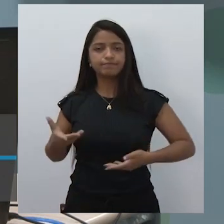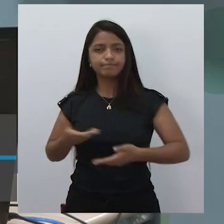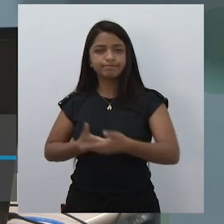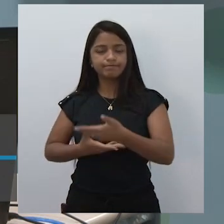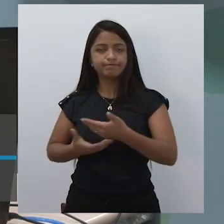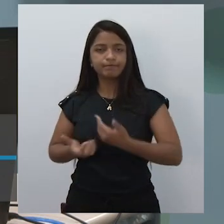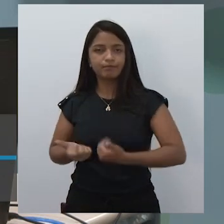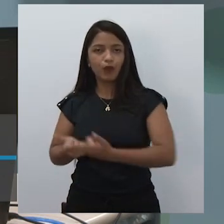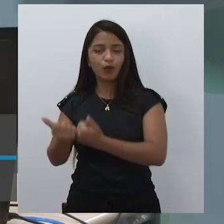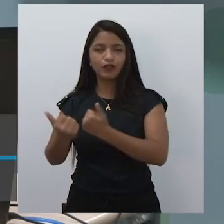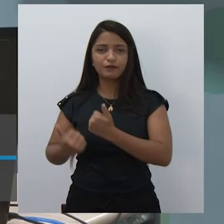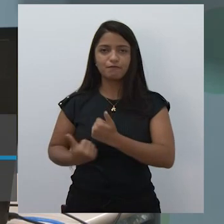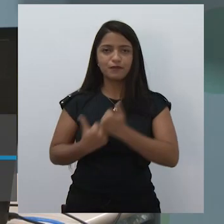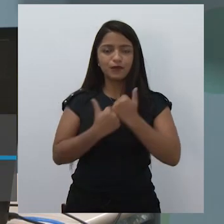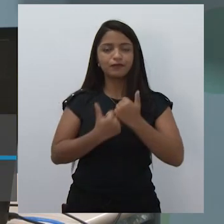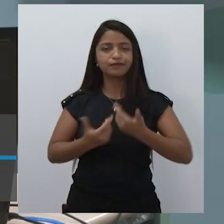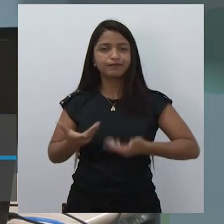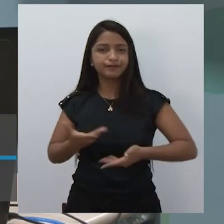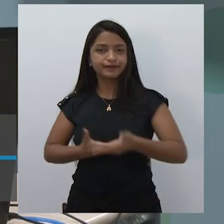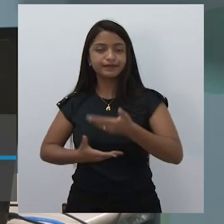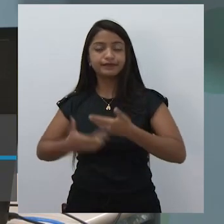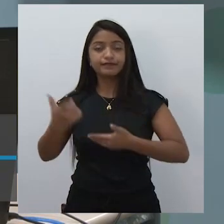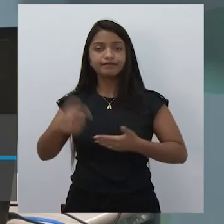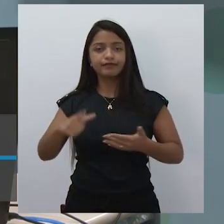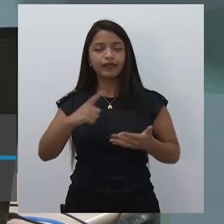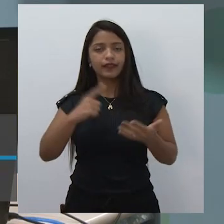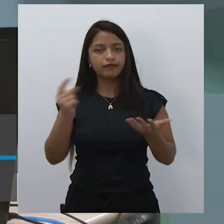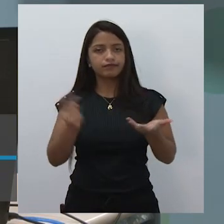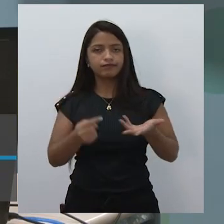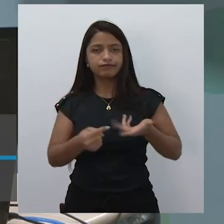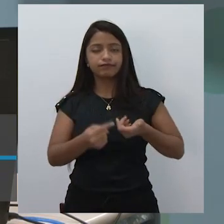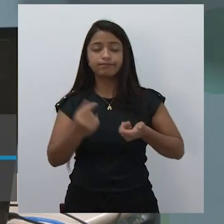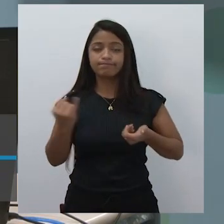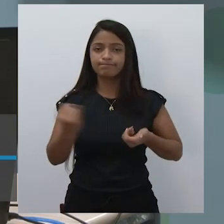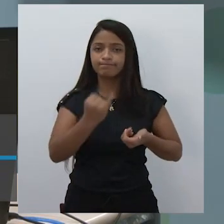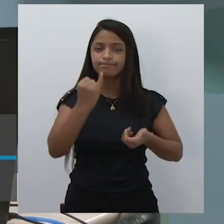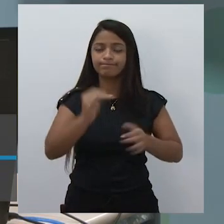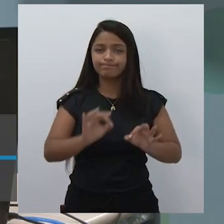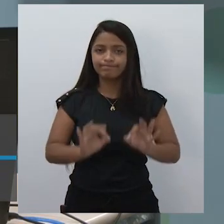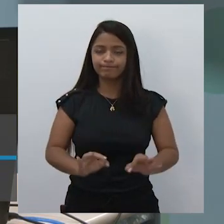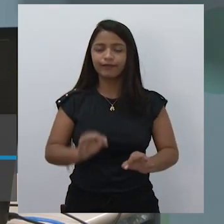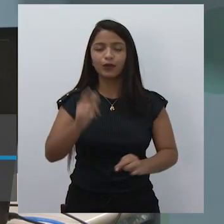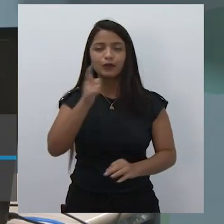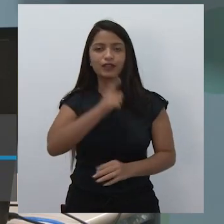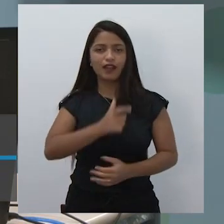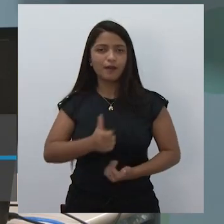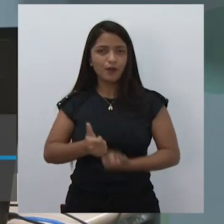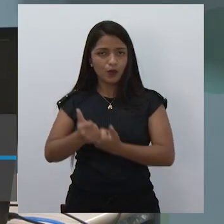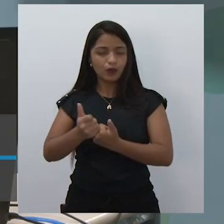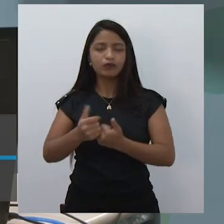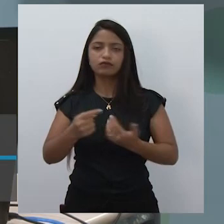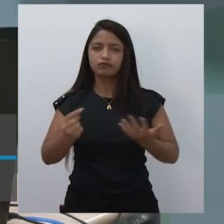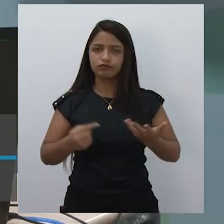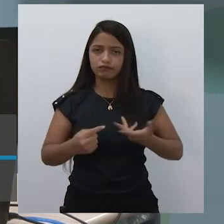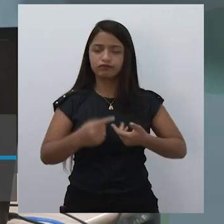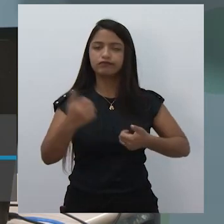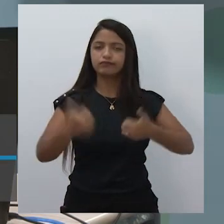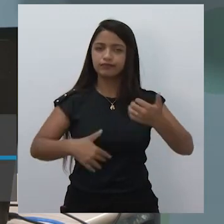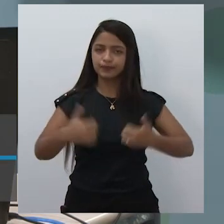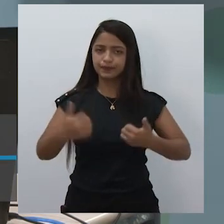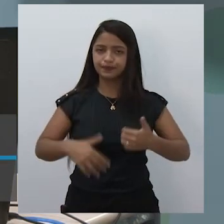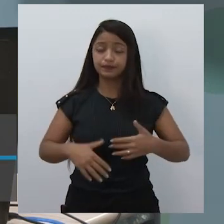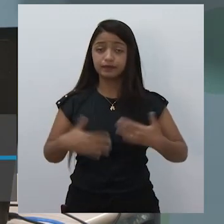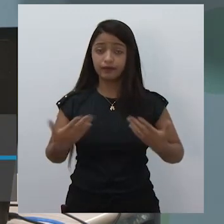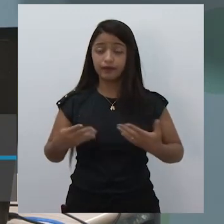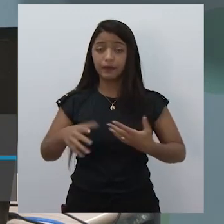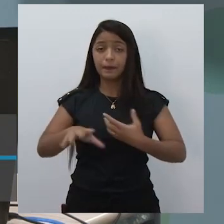quais pontos nós achamos fundamentais para garantir esse apoio, né? É importante, a palavra empatia,